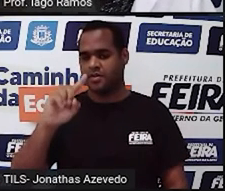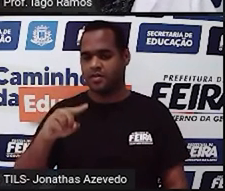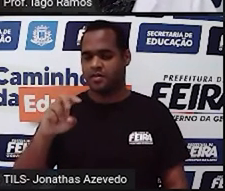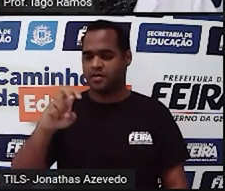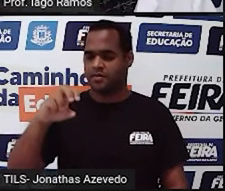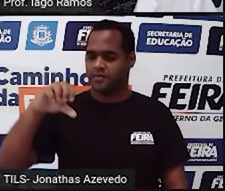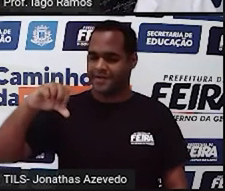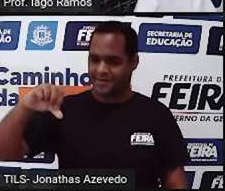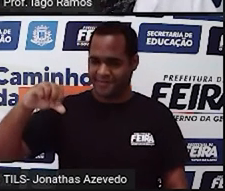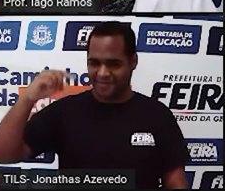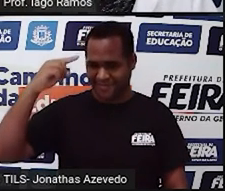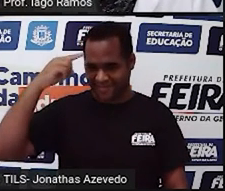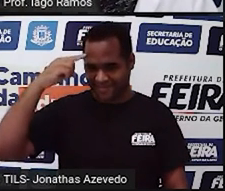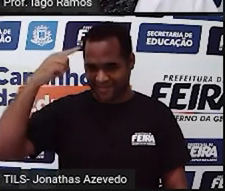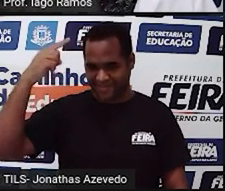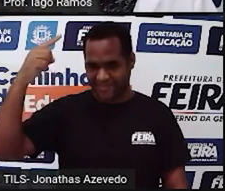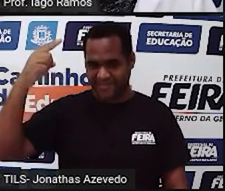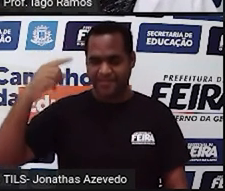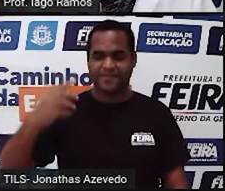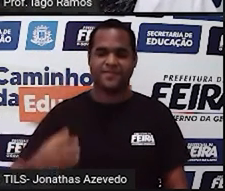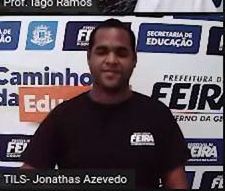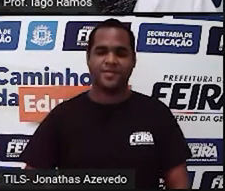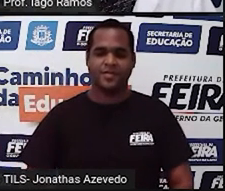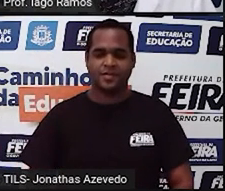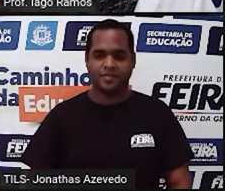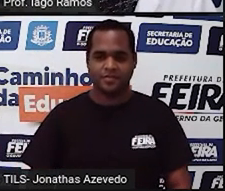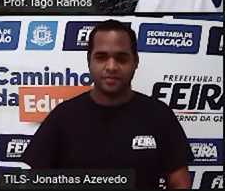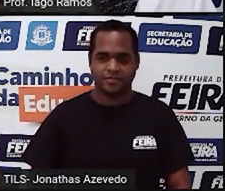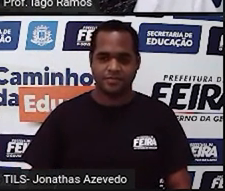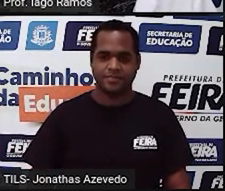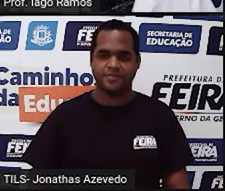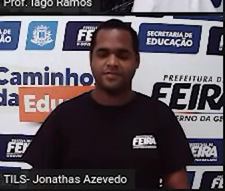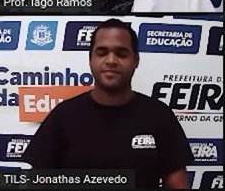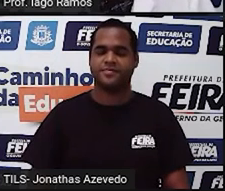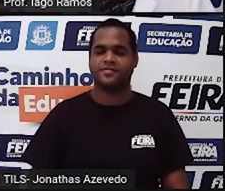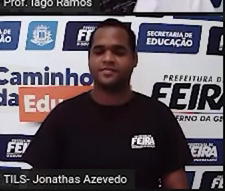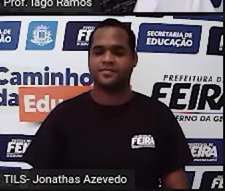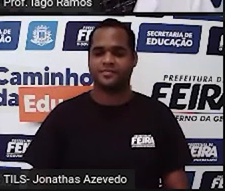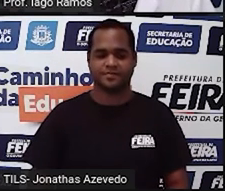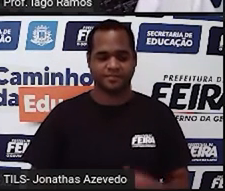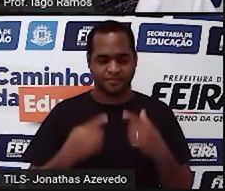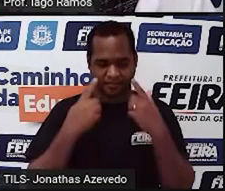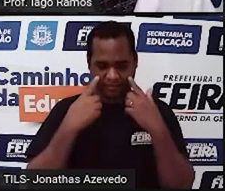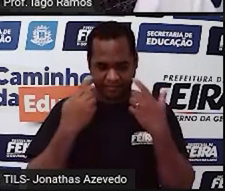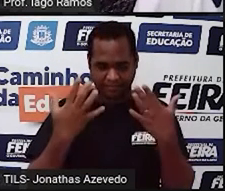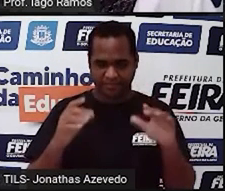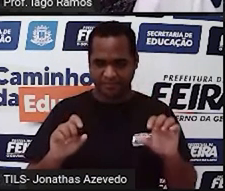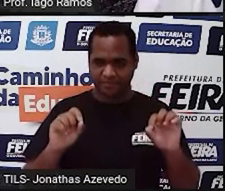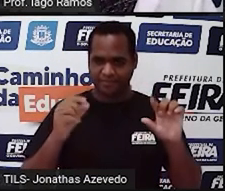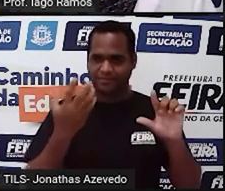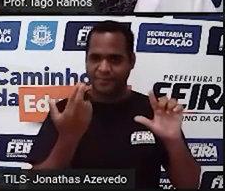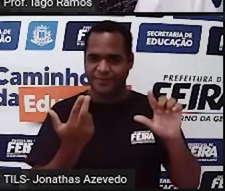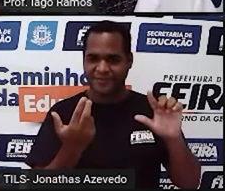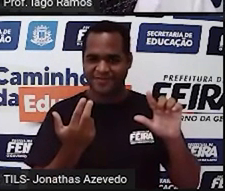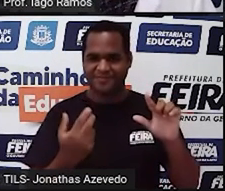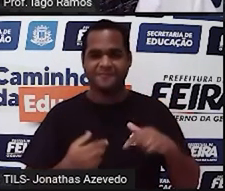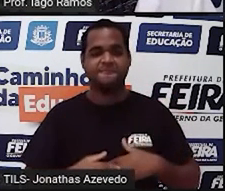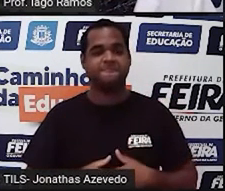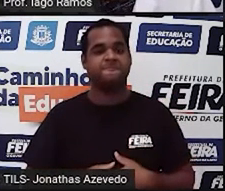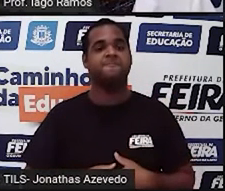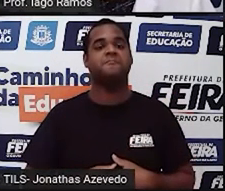59 centésimos de 0,59 como está aparecendo ali na tela certo